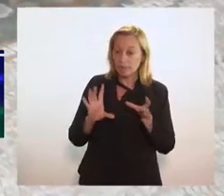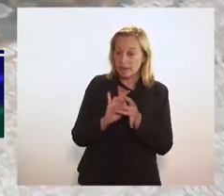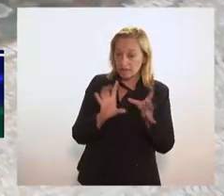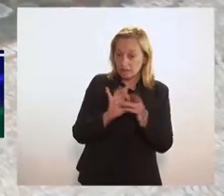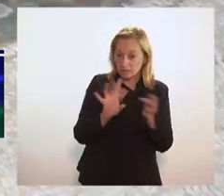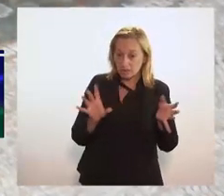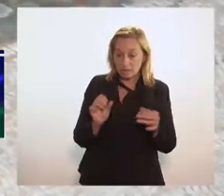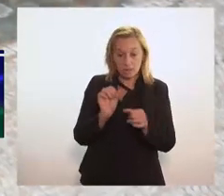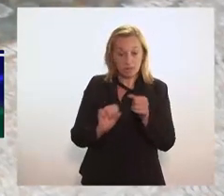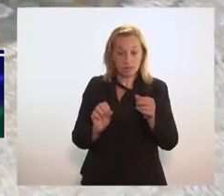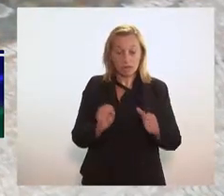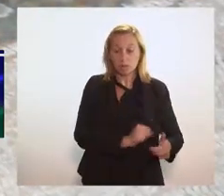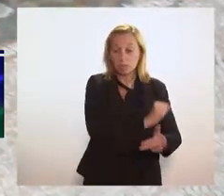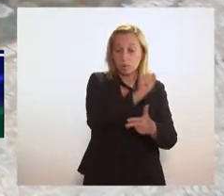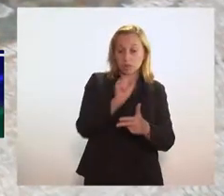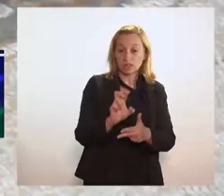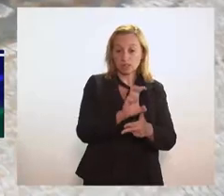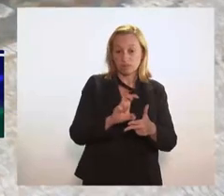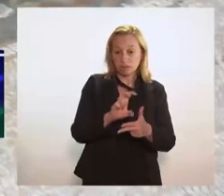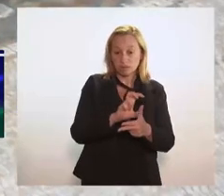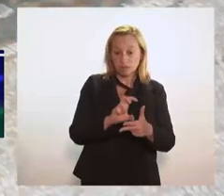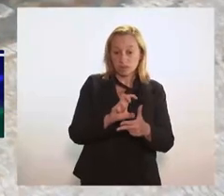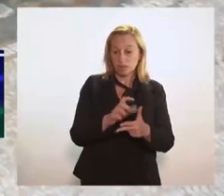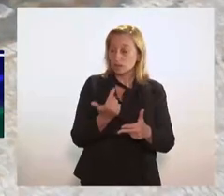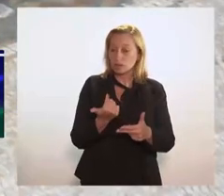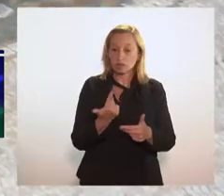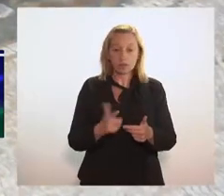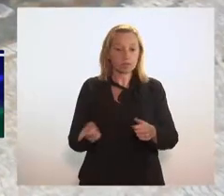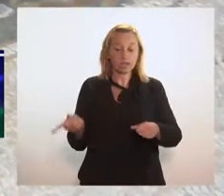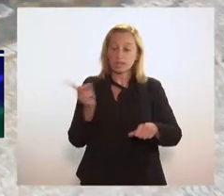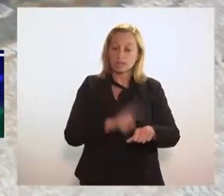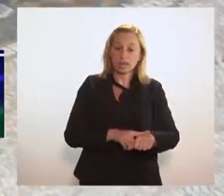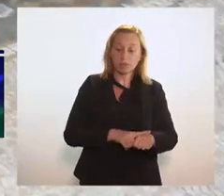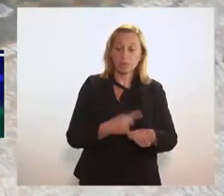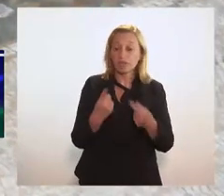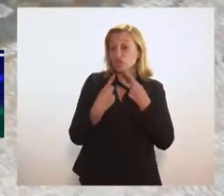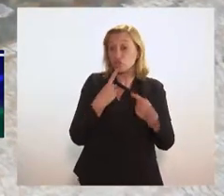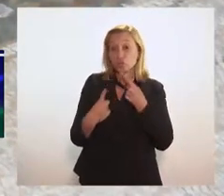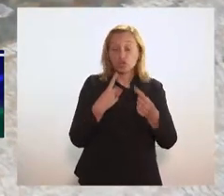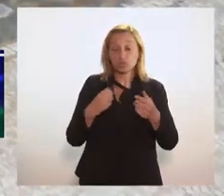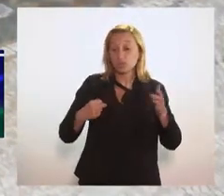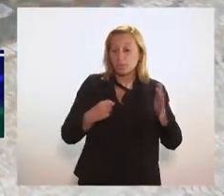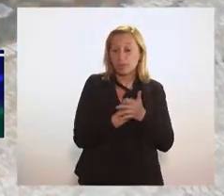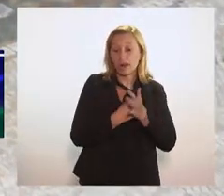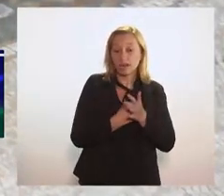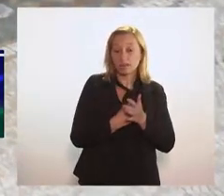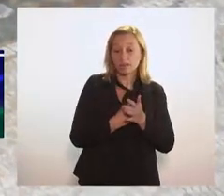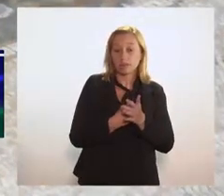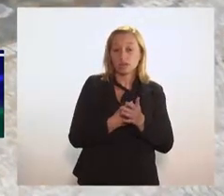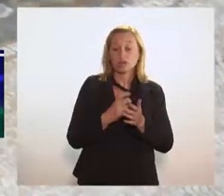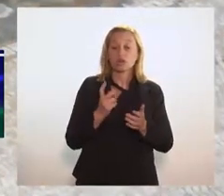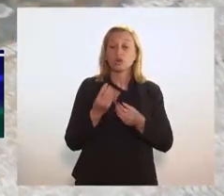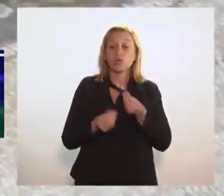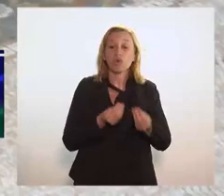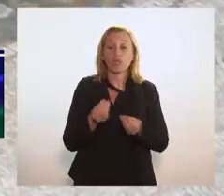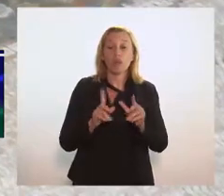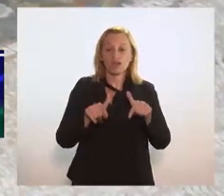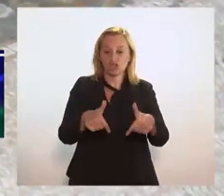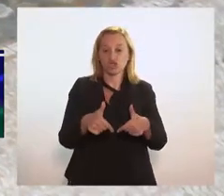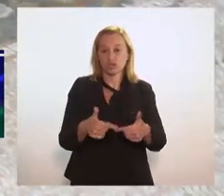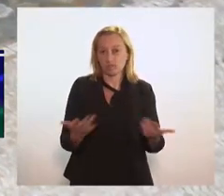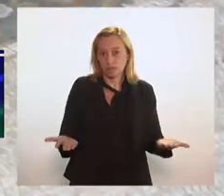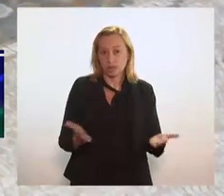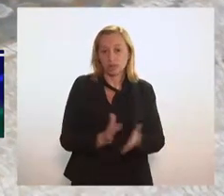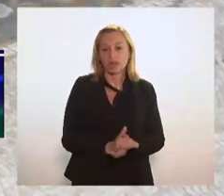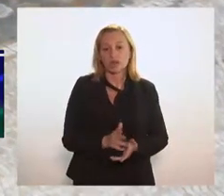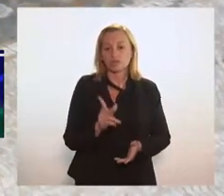faça, o Poder Executivo não tem o tempo necessário para discutir qual é o impacto e a maneira que vai fazer. Eu não estou dizendo que não vai